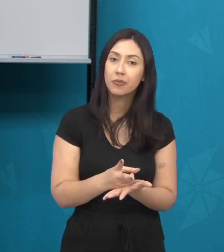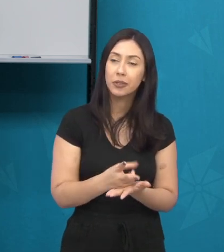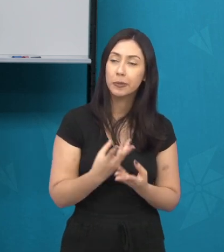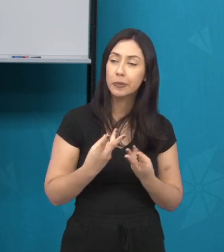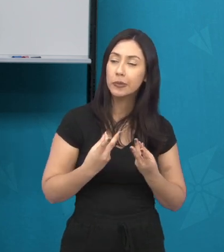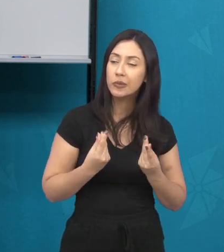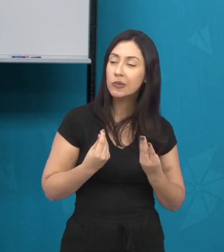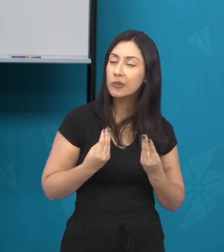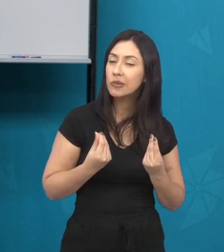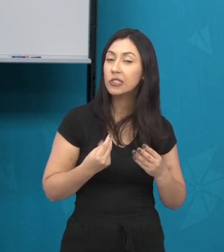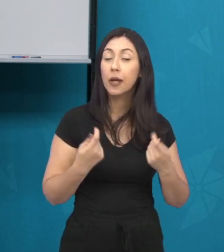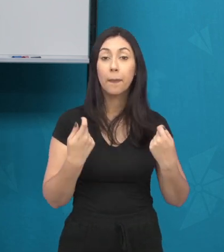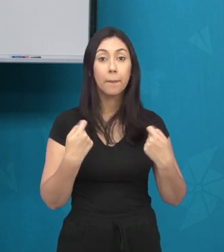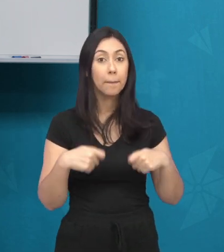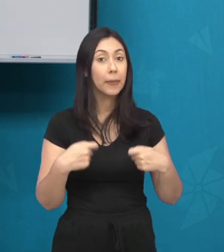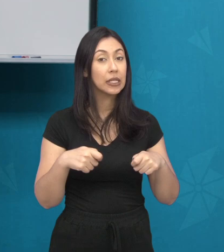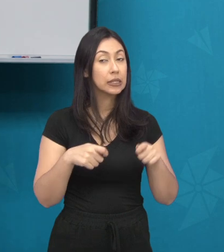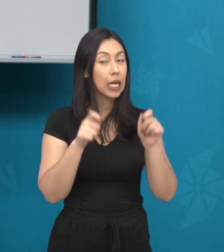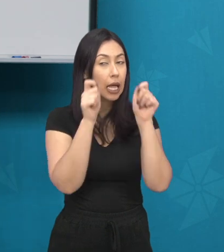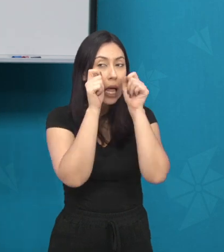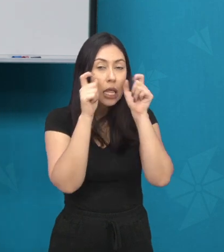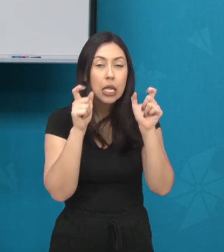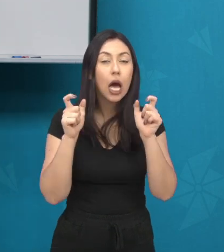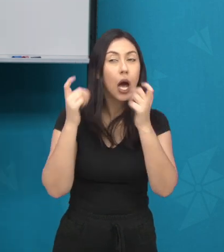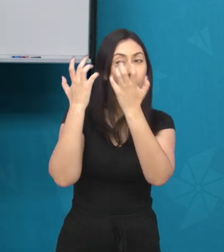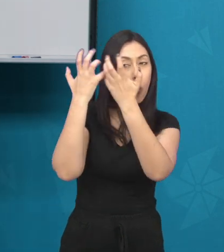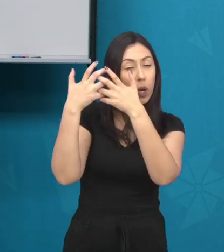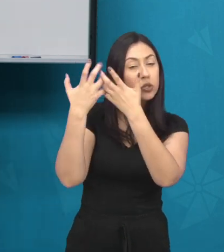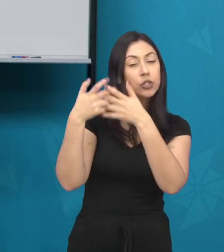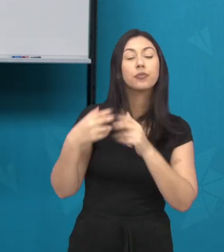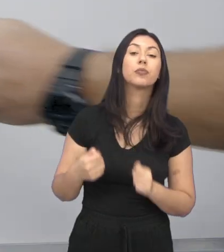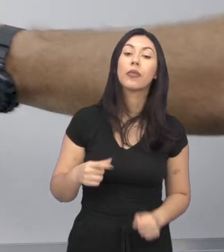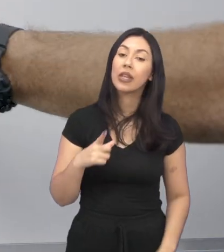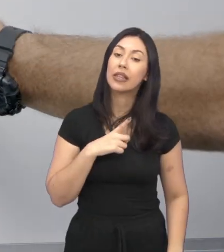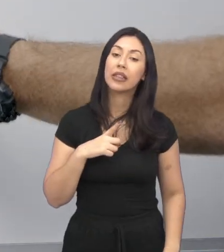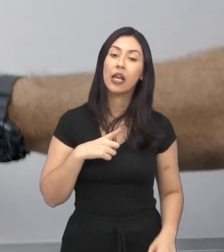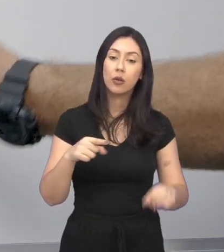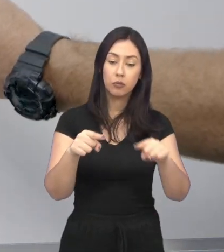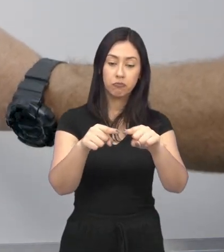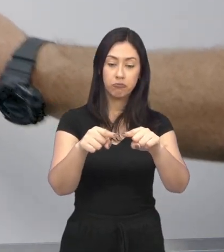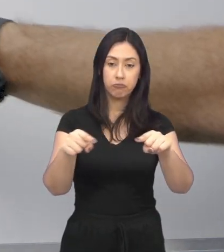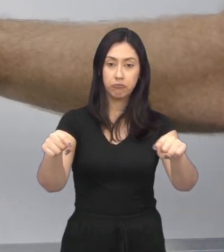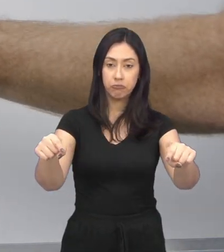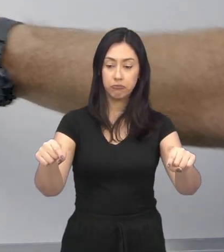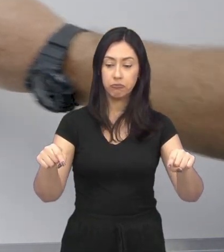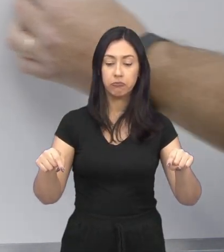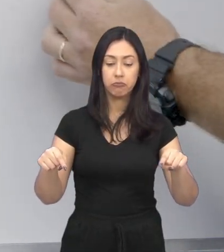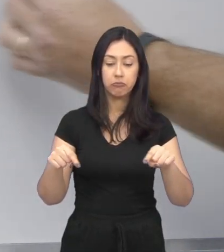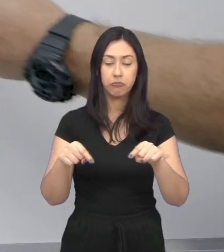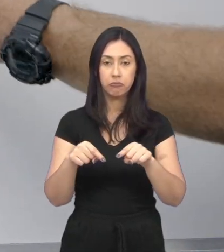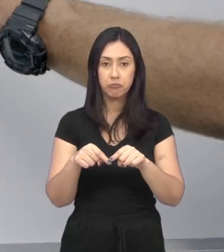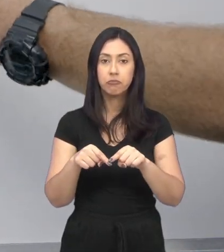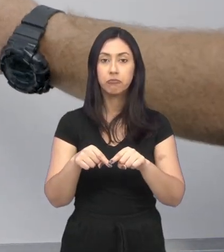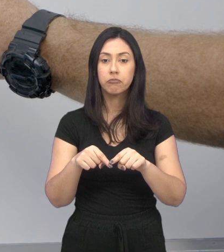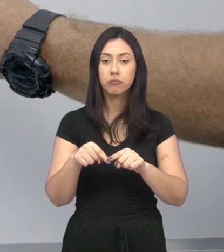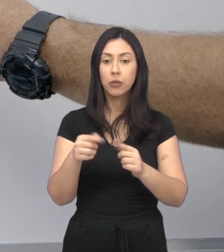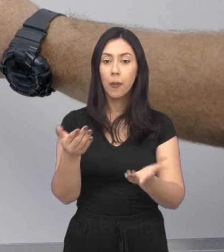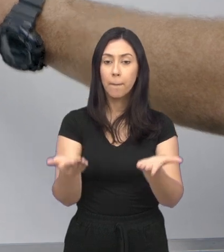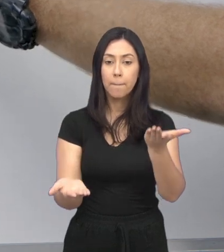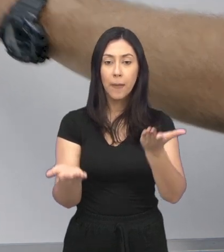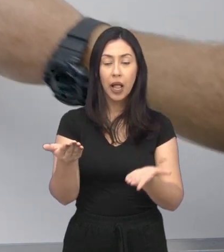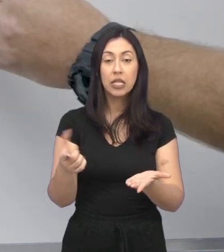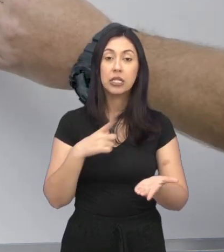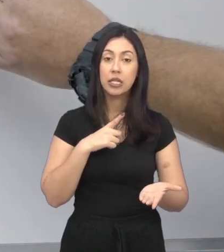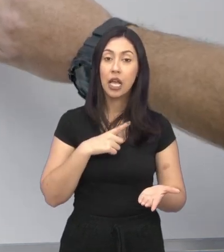ser intuitiva requer um certo raciocínio eu tenho aqui a plataforma da balança e eu tenho dois pontos